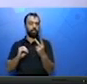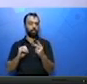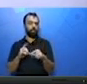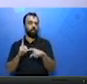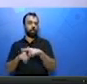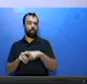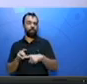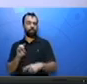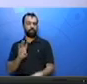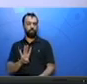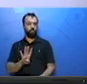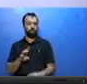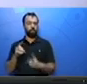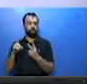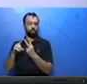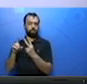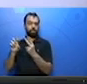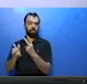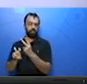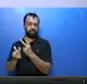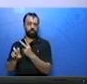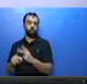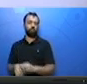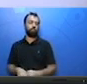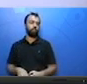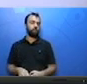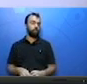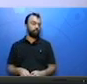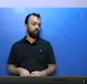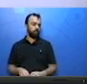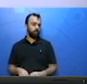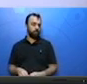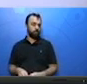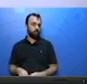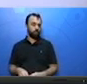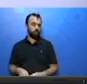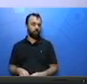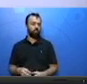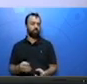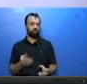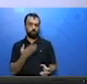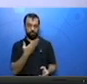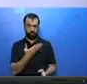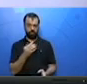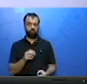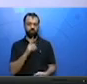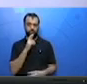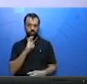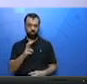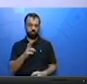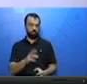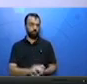fazer porque a raiz é igual, ó, raiz de 5 e raiz de 5. Então o exercício termina aqui.